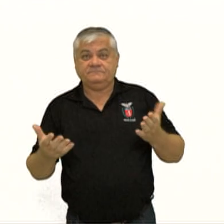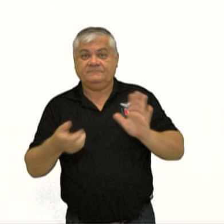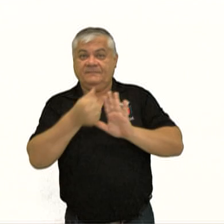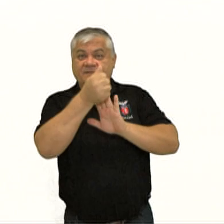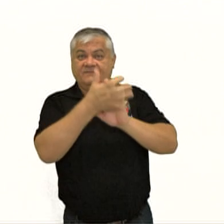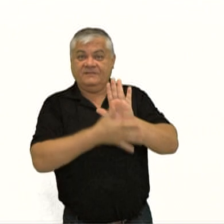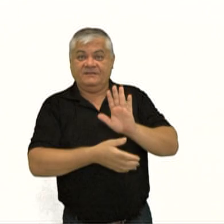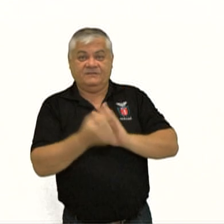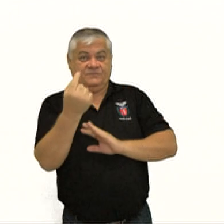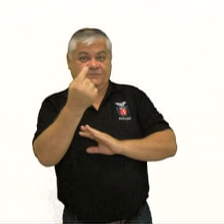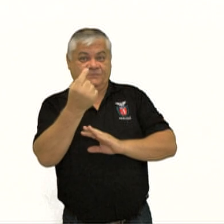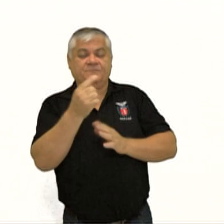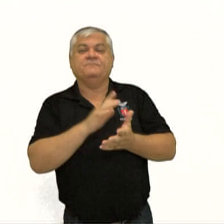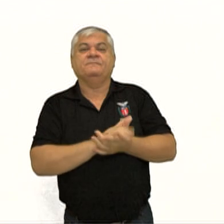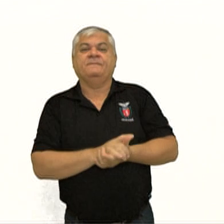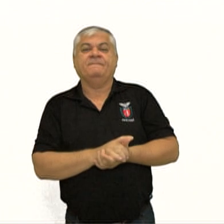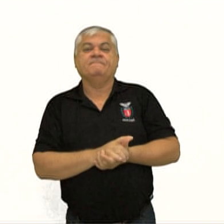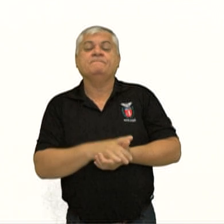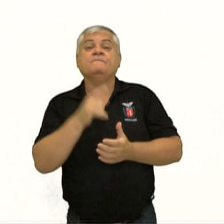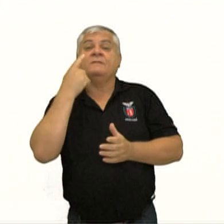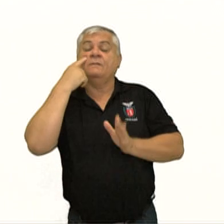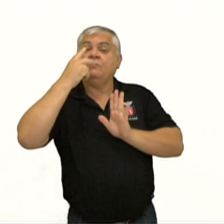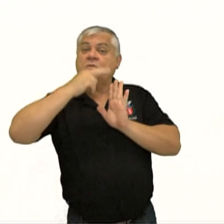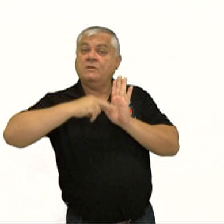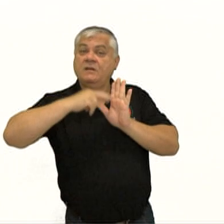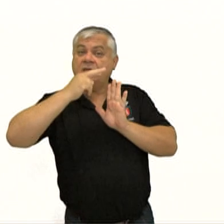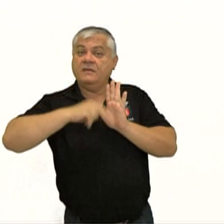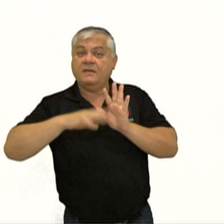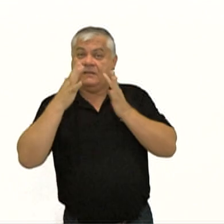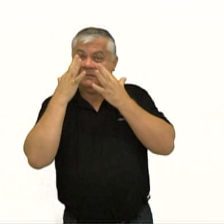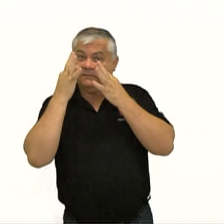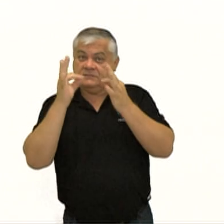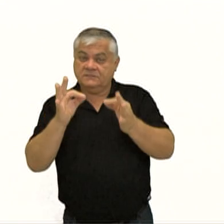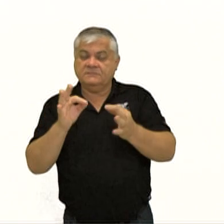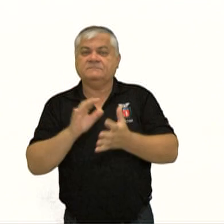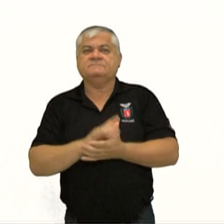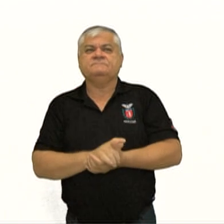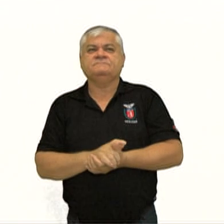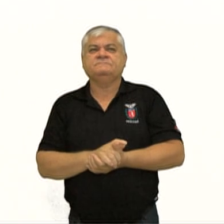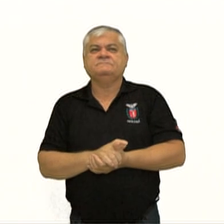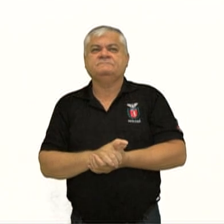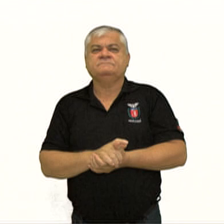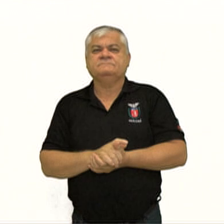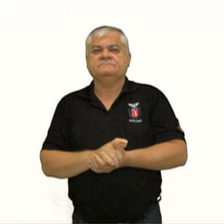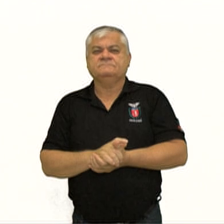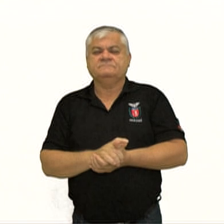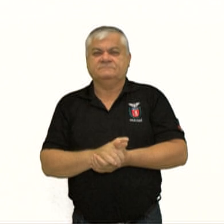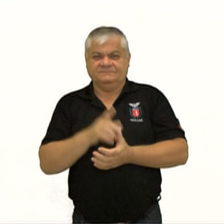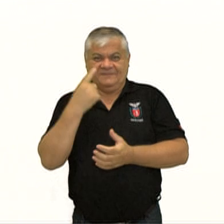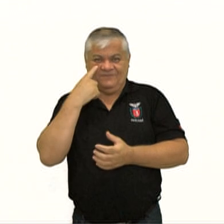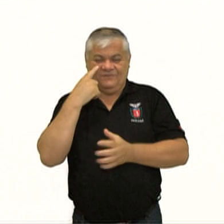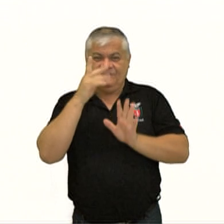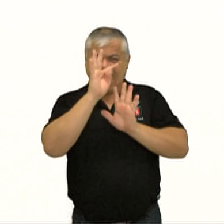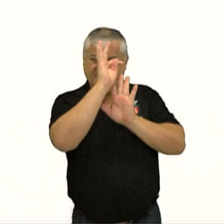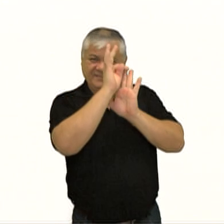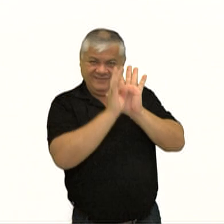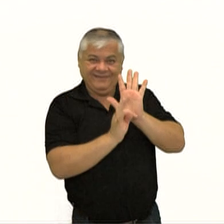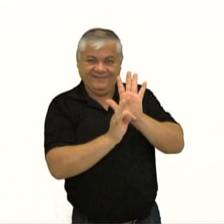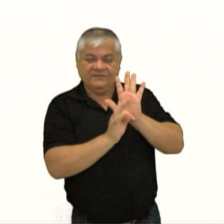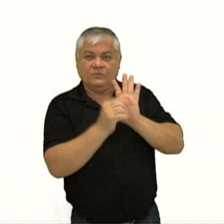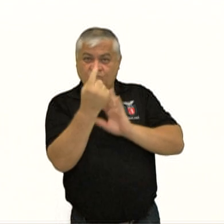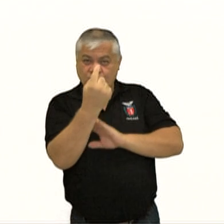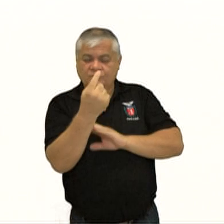Atividade 1. Vamos ler com muita atenção. De acordo com o texto lido até o momento,